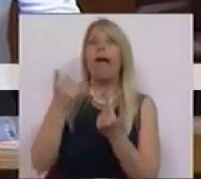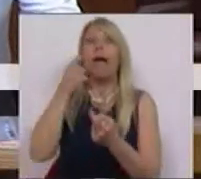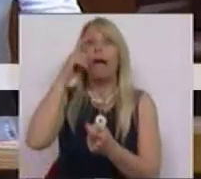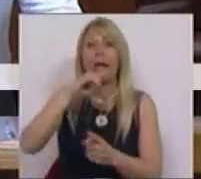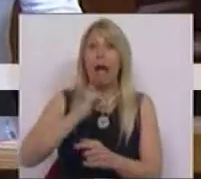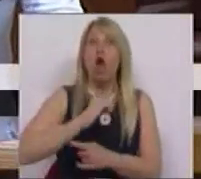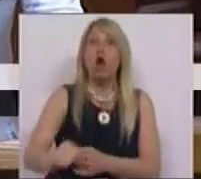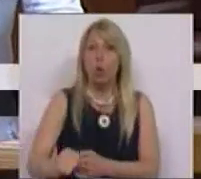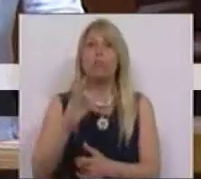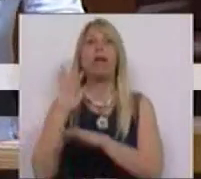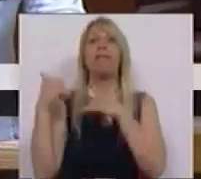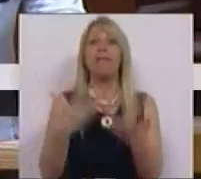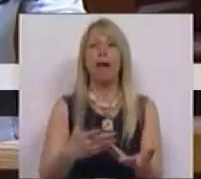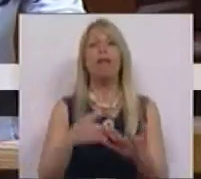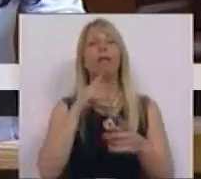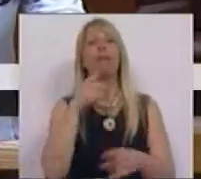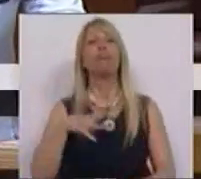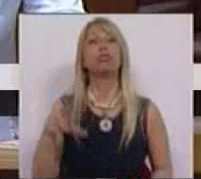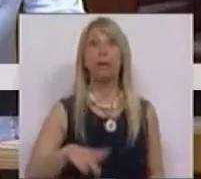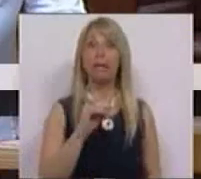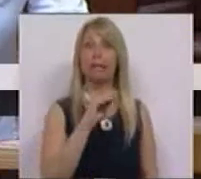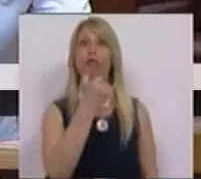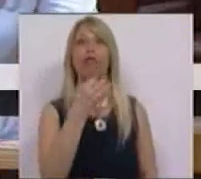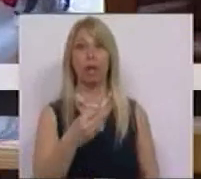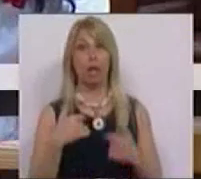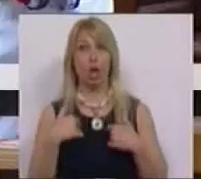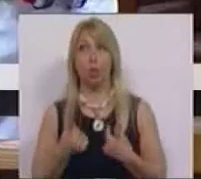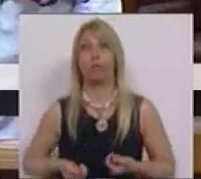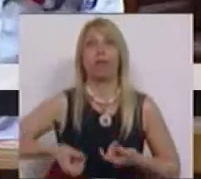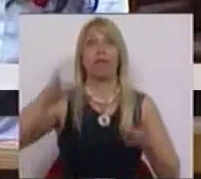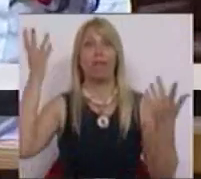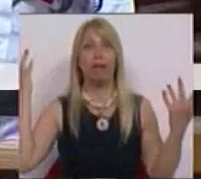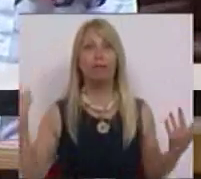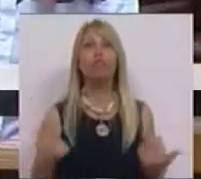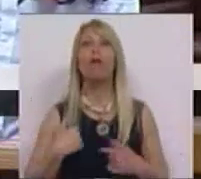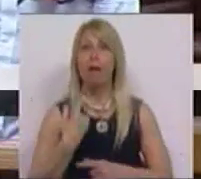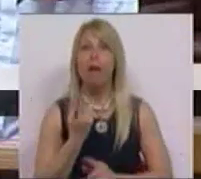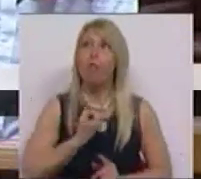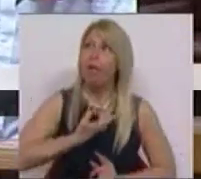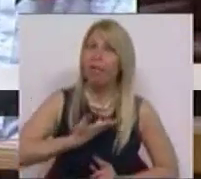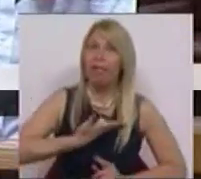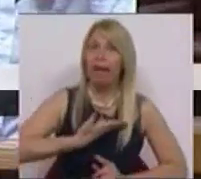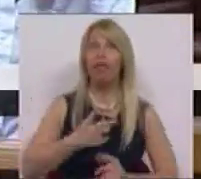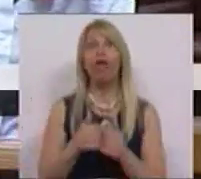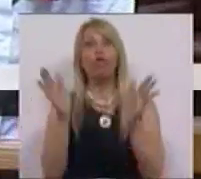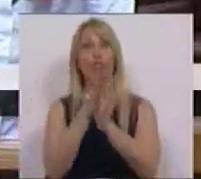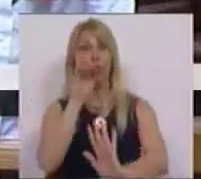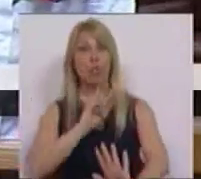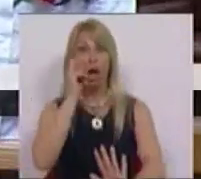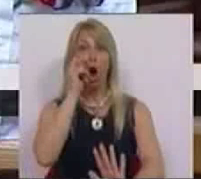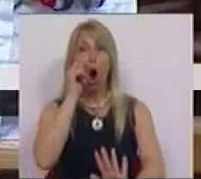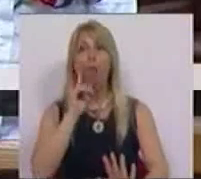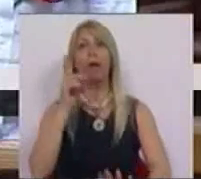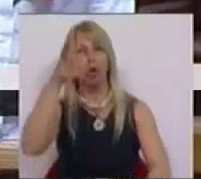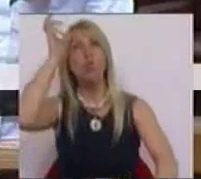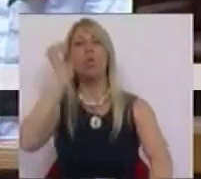XX. Eu e tantos que não viveram durante esse longo março, devemos tudo, mas mesmo tudo, às mulheres e aos homens que tiveram coragem de